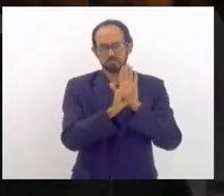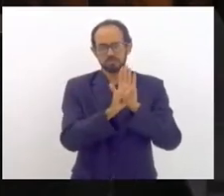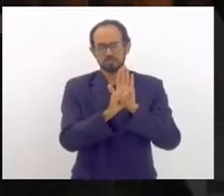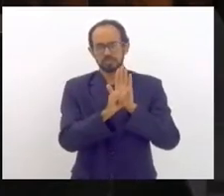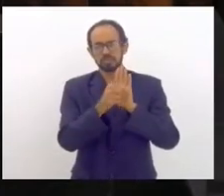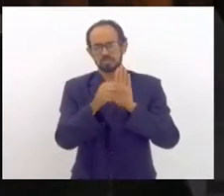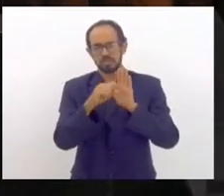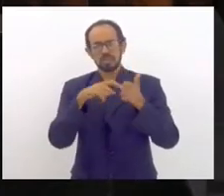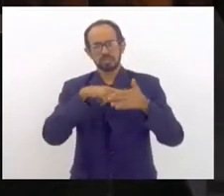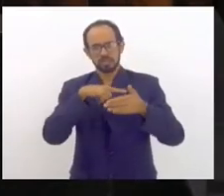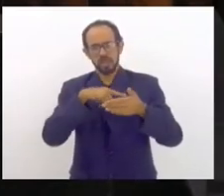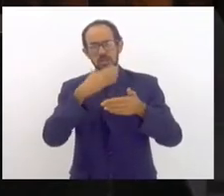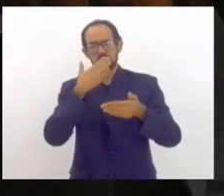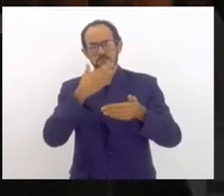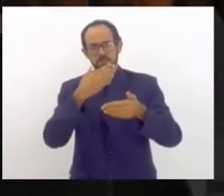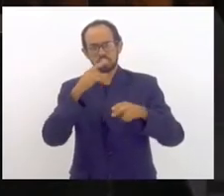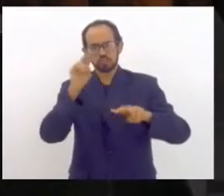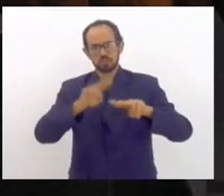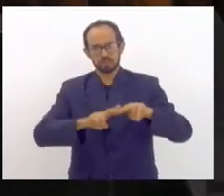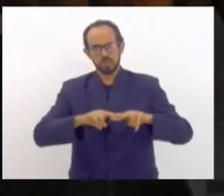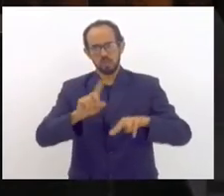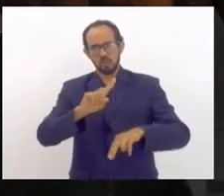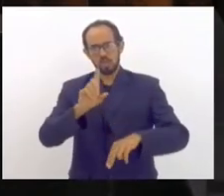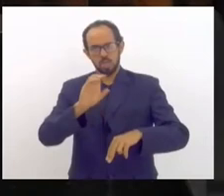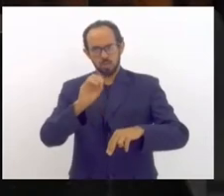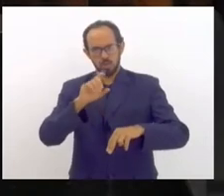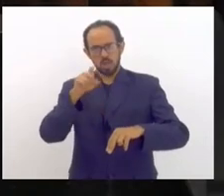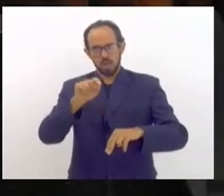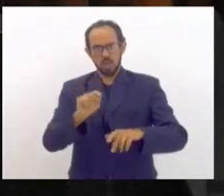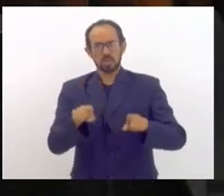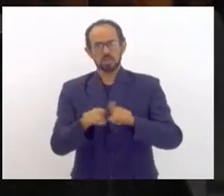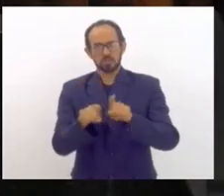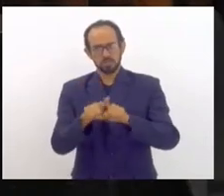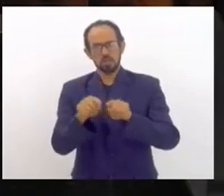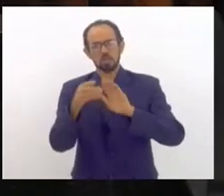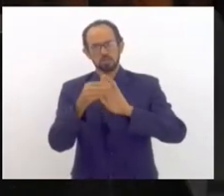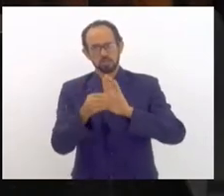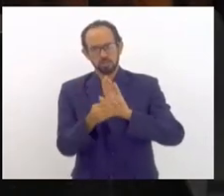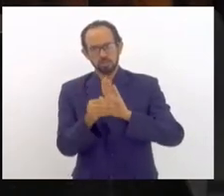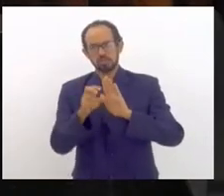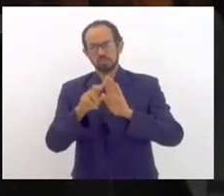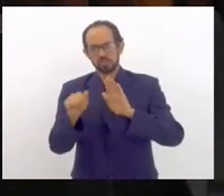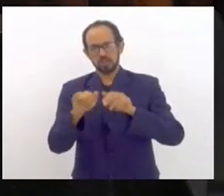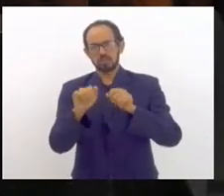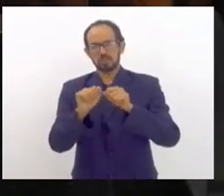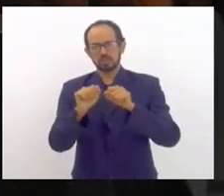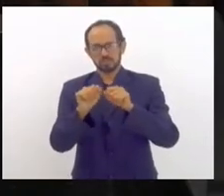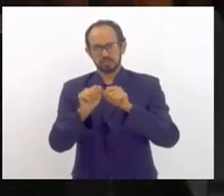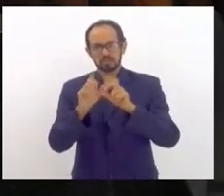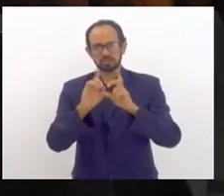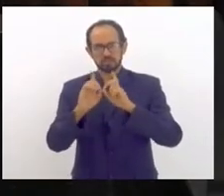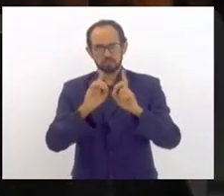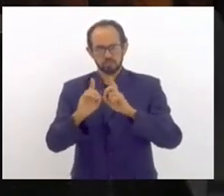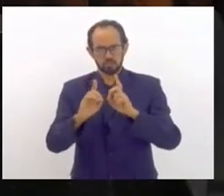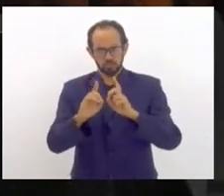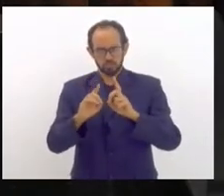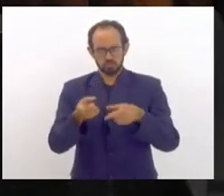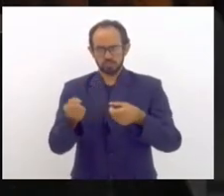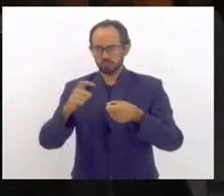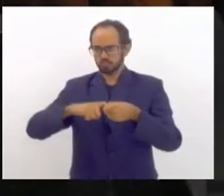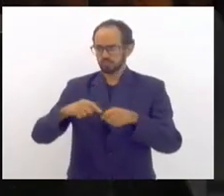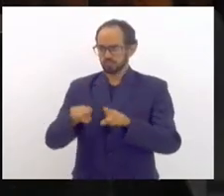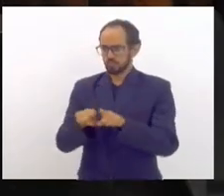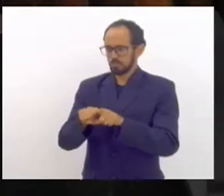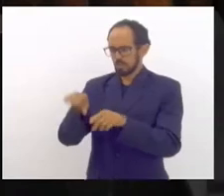vai facilitar muito, gente. Então, é uma das pautas que a gente vai levar para a Comissão de Segurança para estar discutindo. E voltando aqui, tia Ju, sobre a